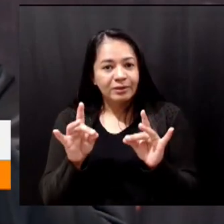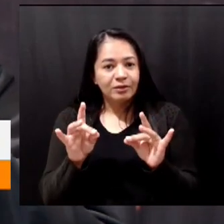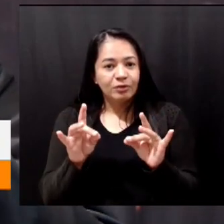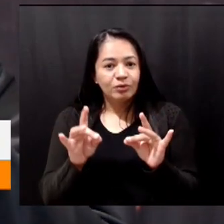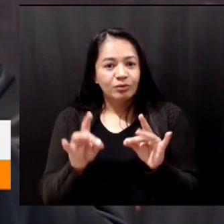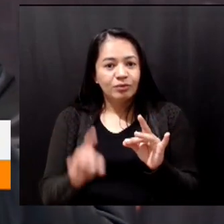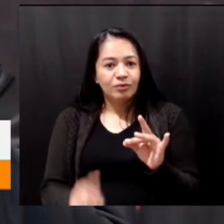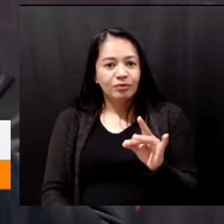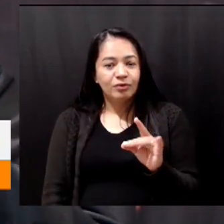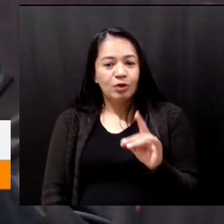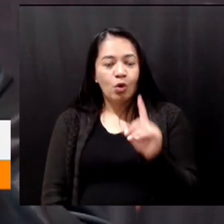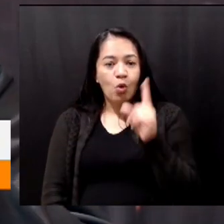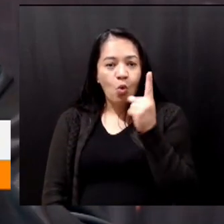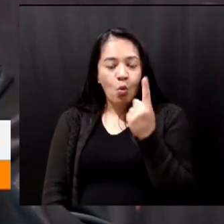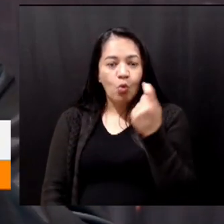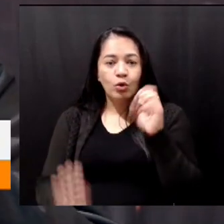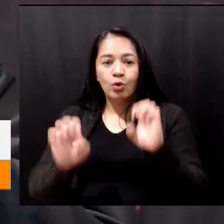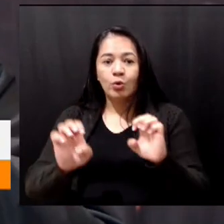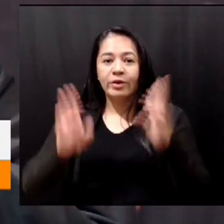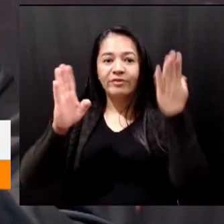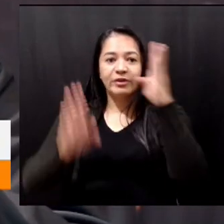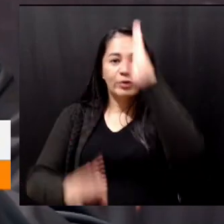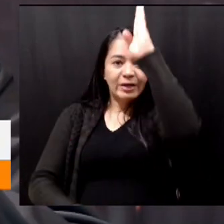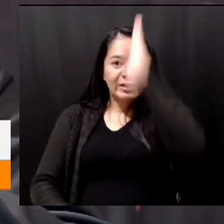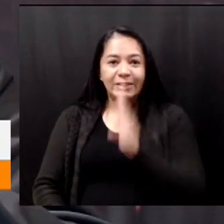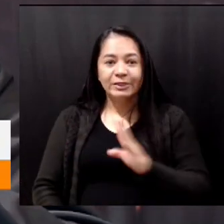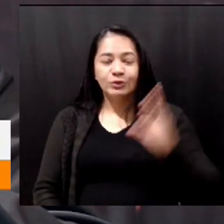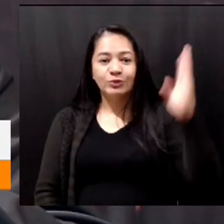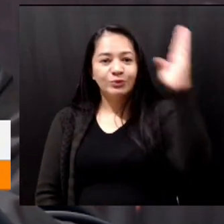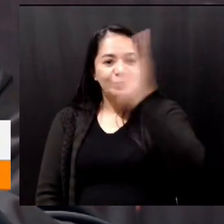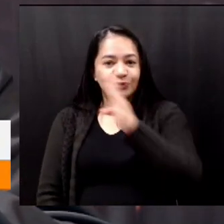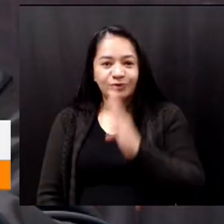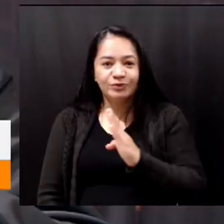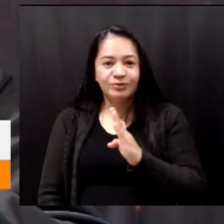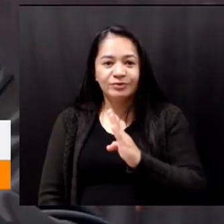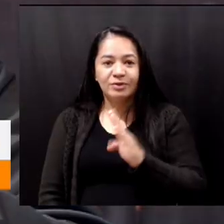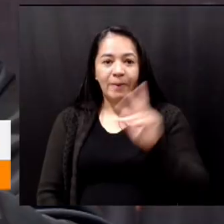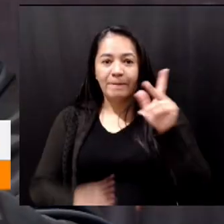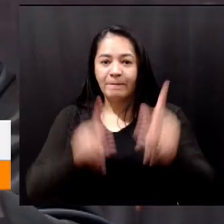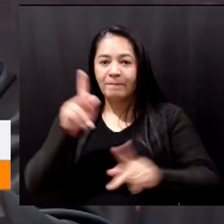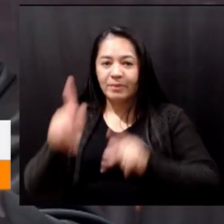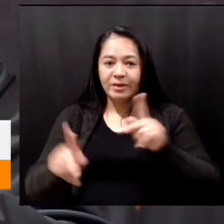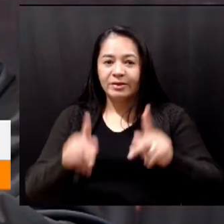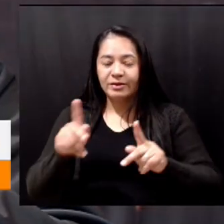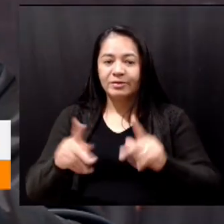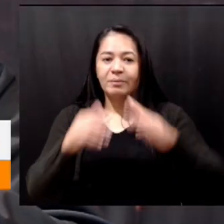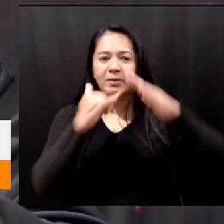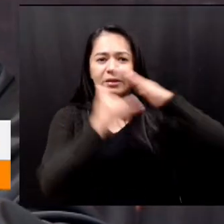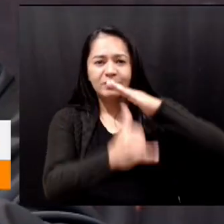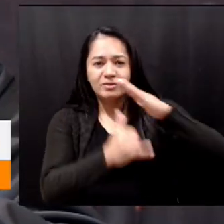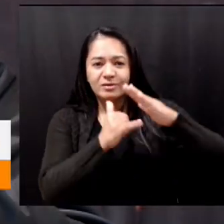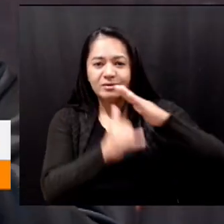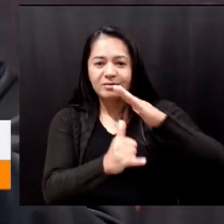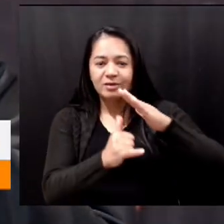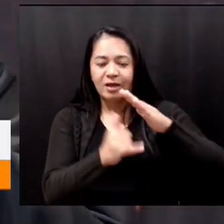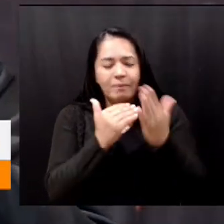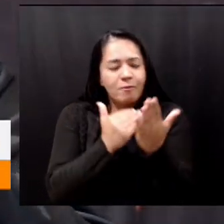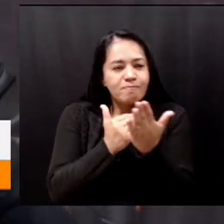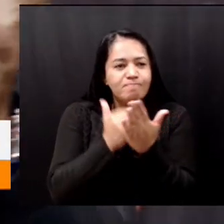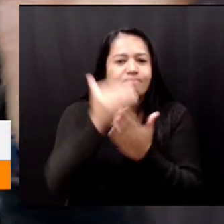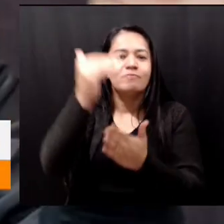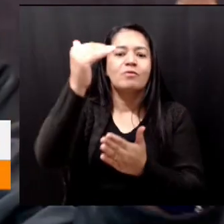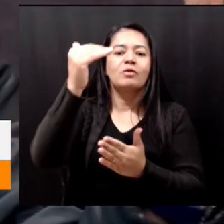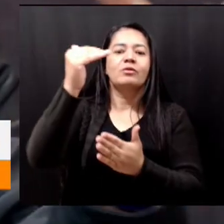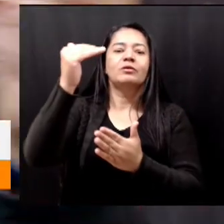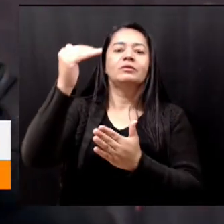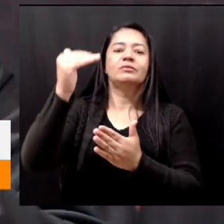evento gratuito do Brasil. Nossa, para a população, para esse startupeiro que está em início de carreira, para esse